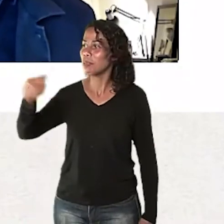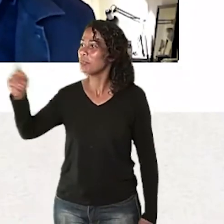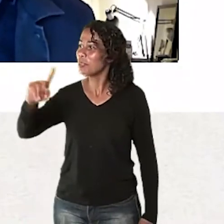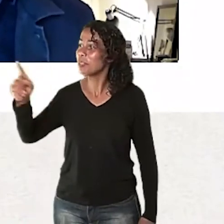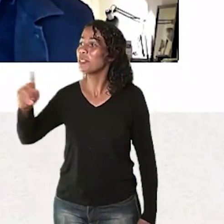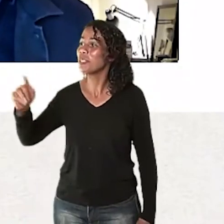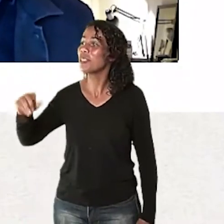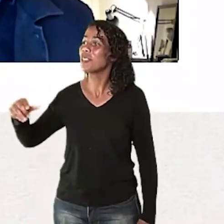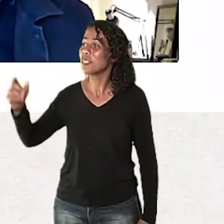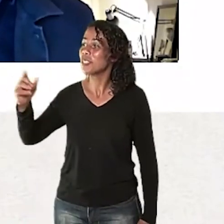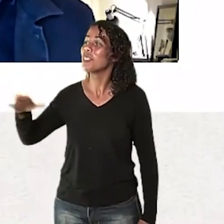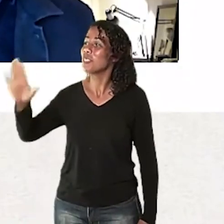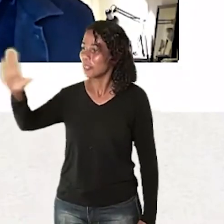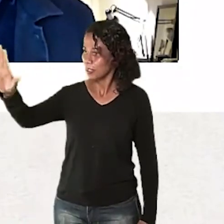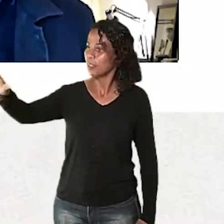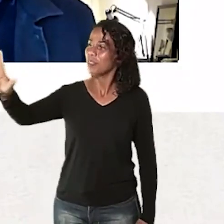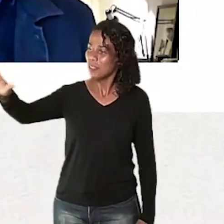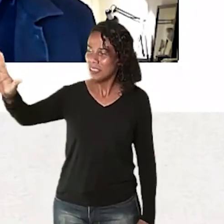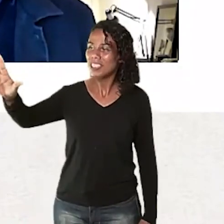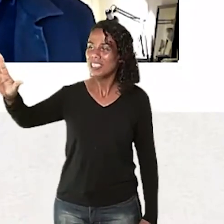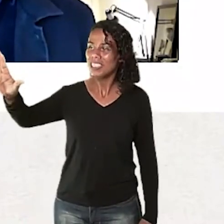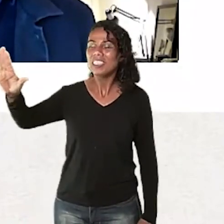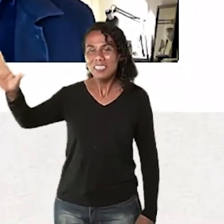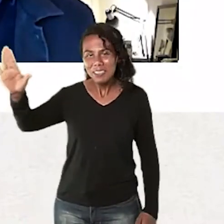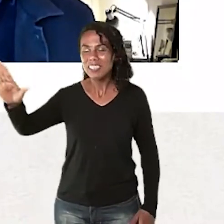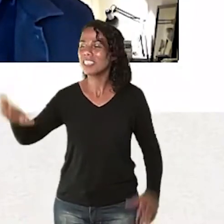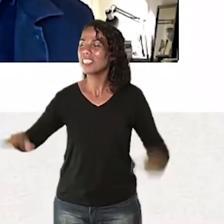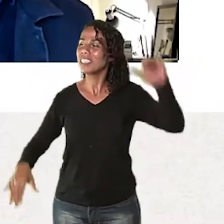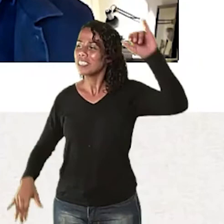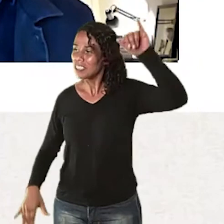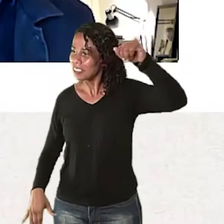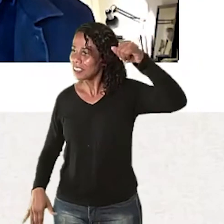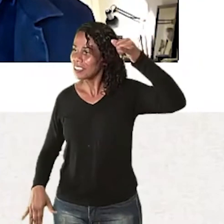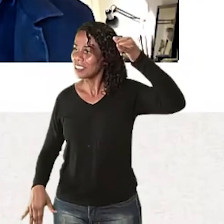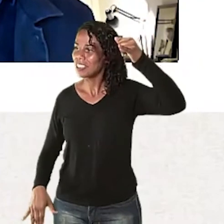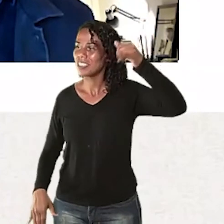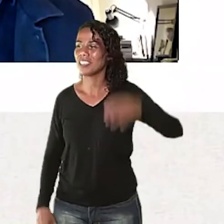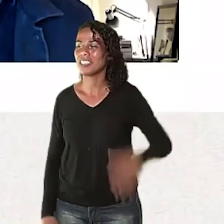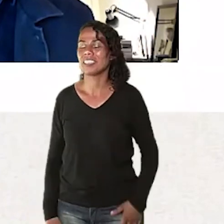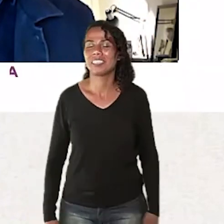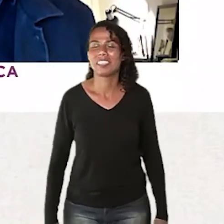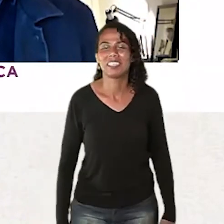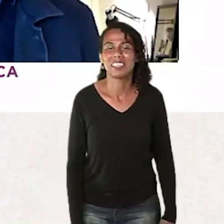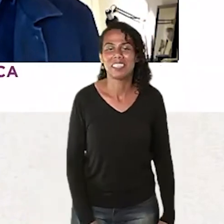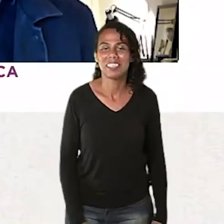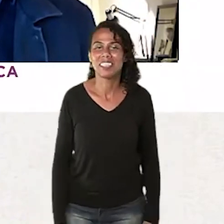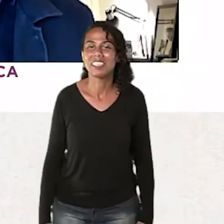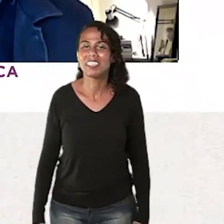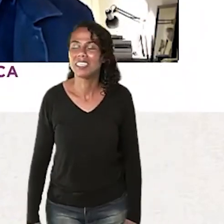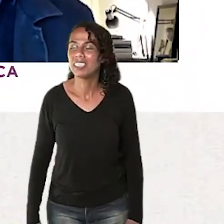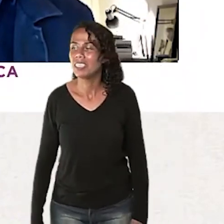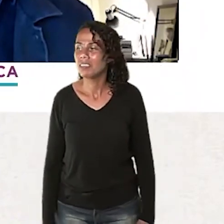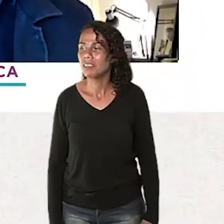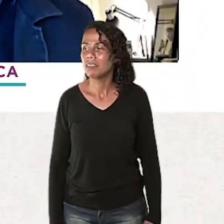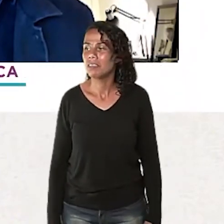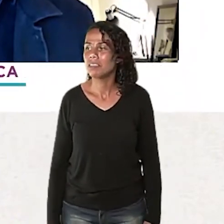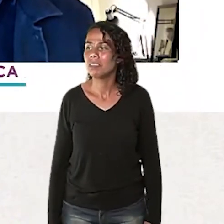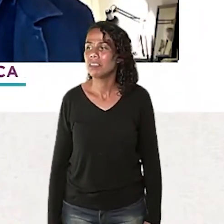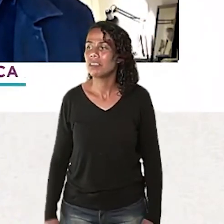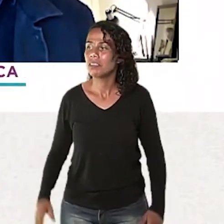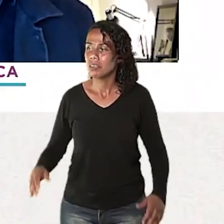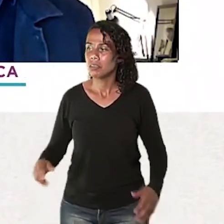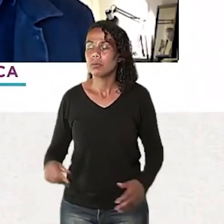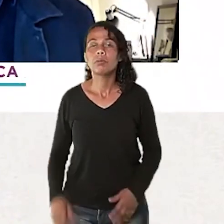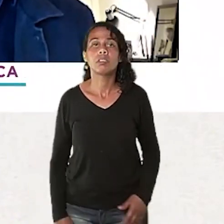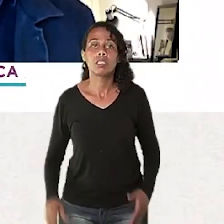aí. Da próxima faz mais devagarzinho, porque eu vou te imitando. Querido João Paulo Cuenca, antes de terminar, por